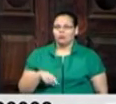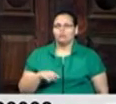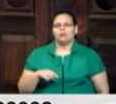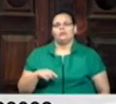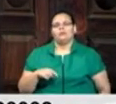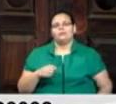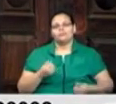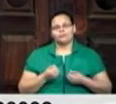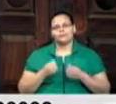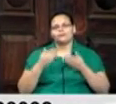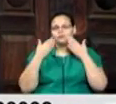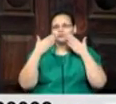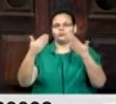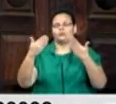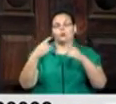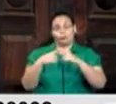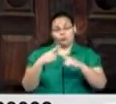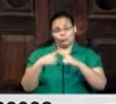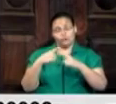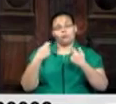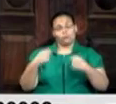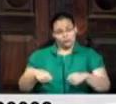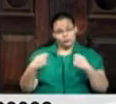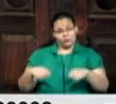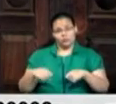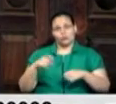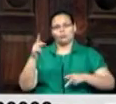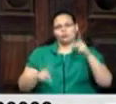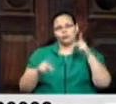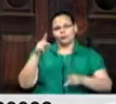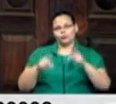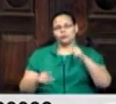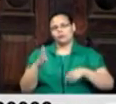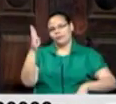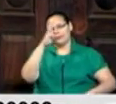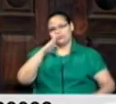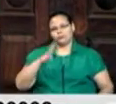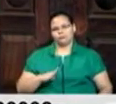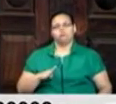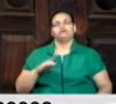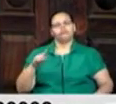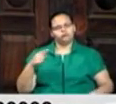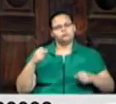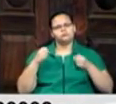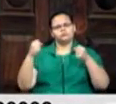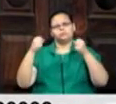público, porque é necessário que a população brasileira